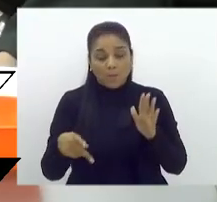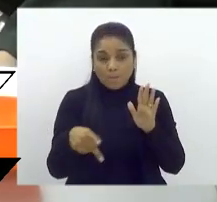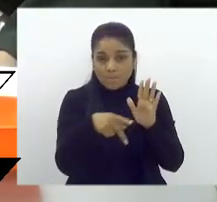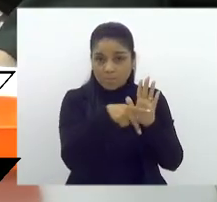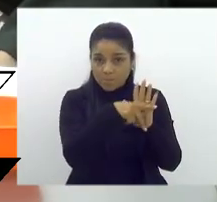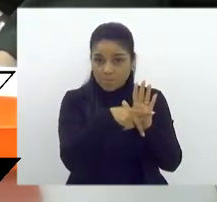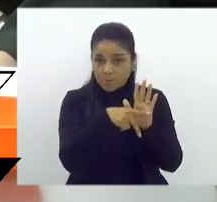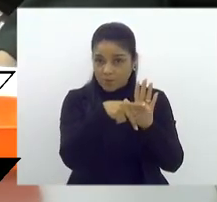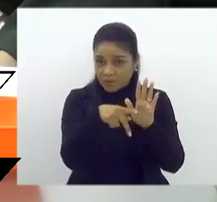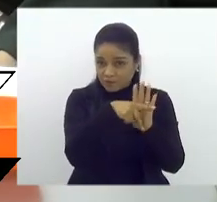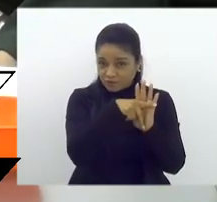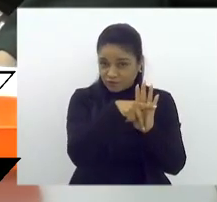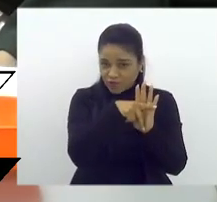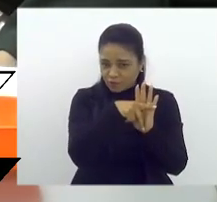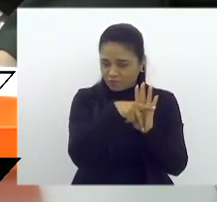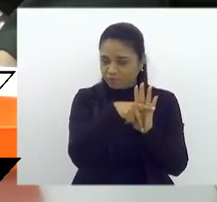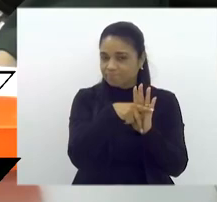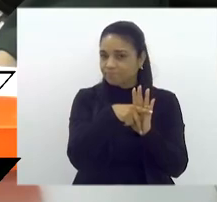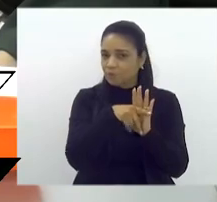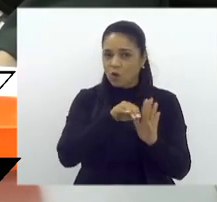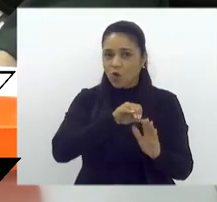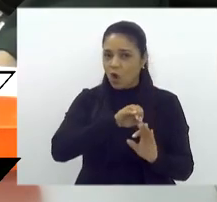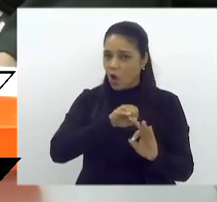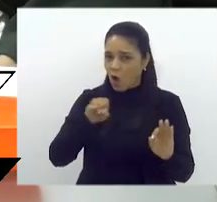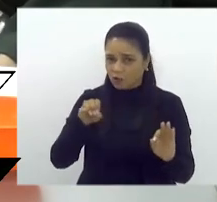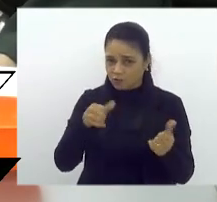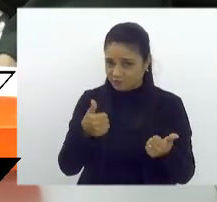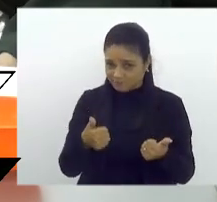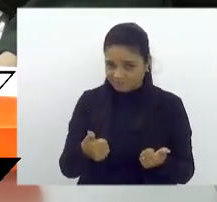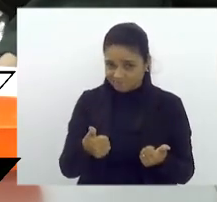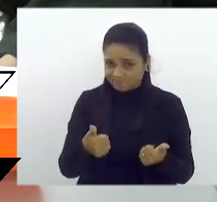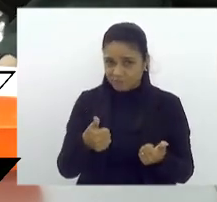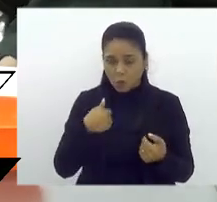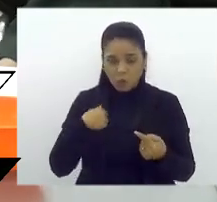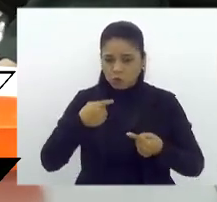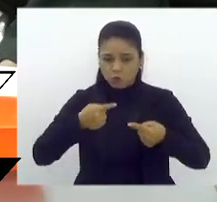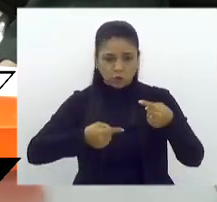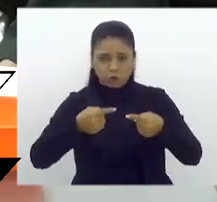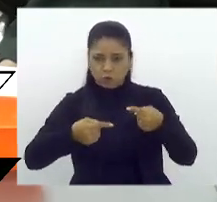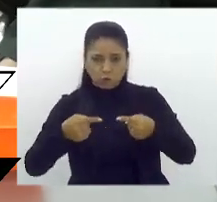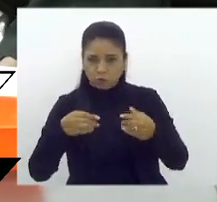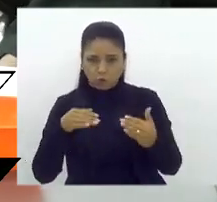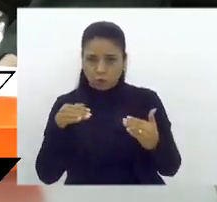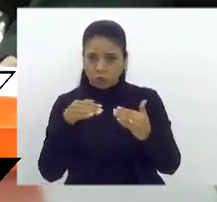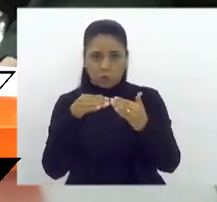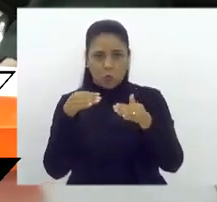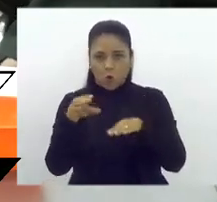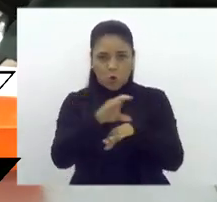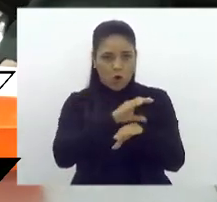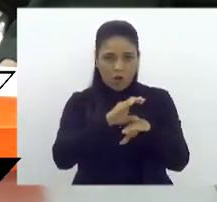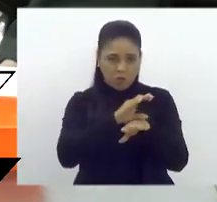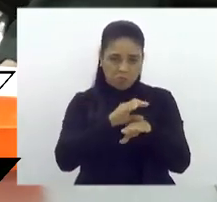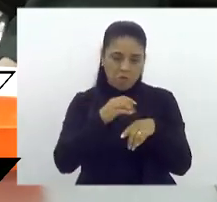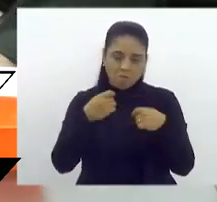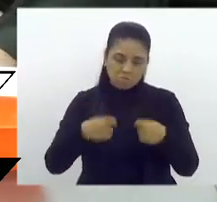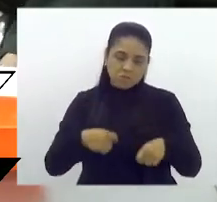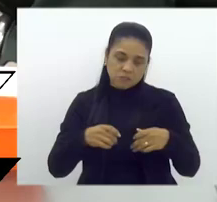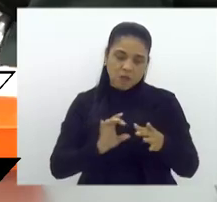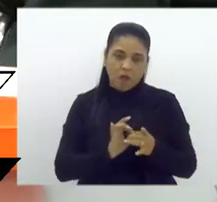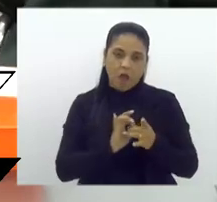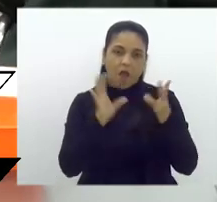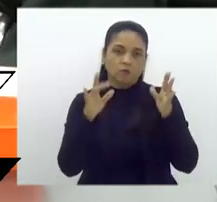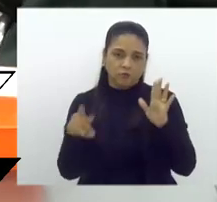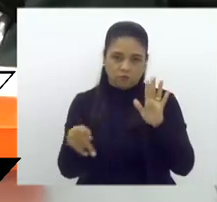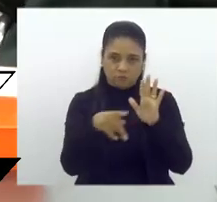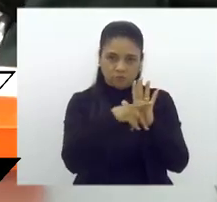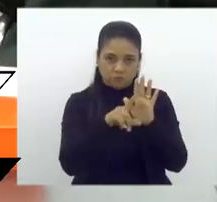projeto muito, muito oportuno. Eu não estou discutindo constitucionalidade, tem que ser autorizativo, é evidente, porque